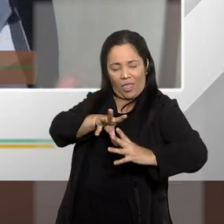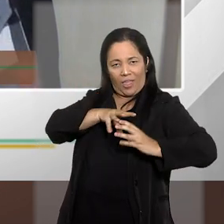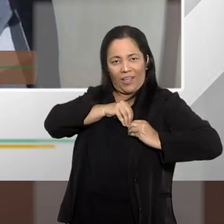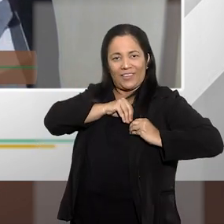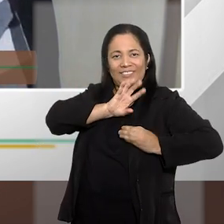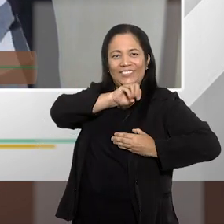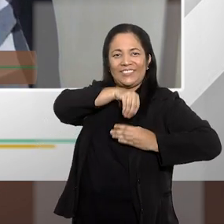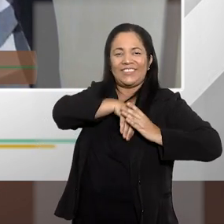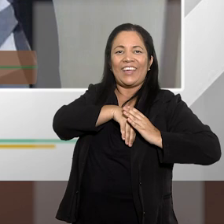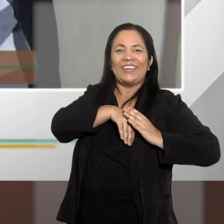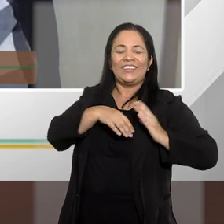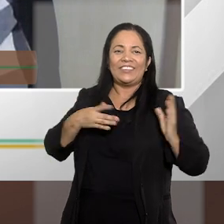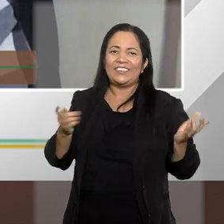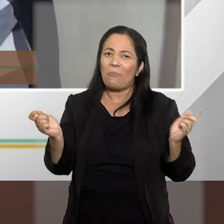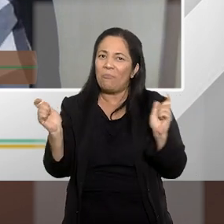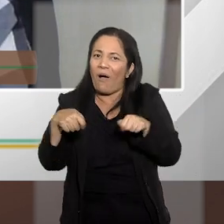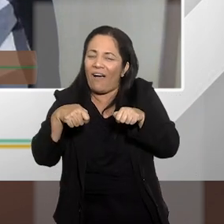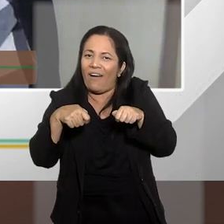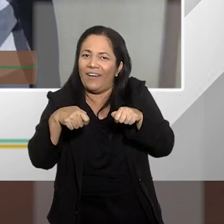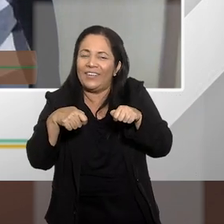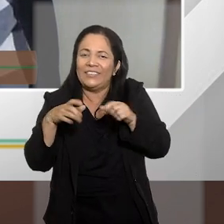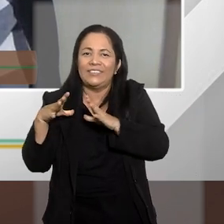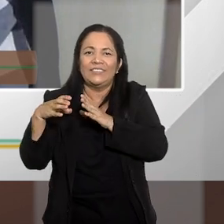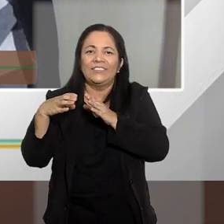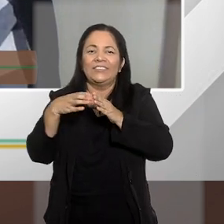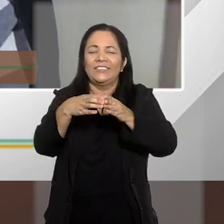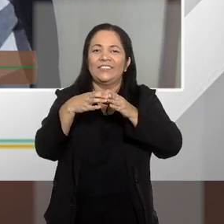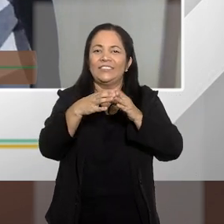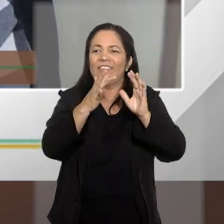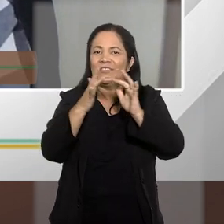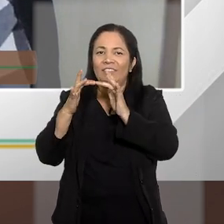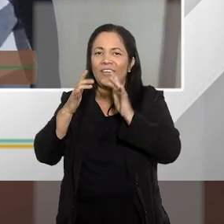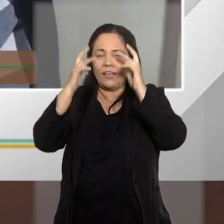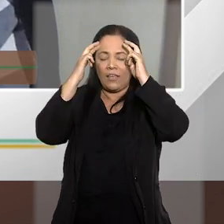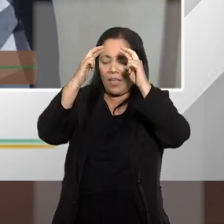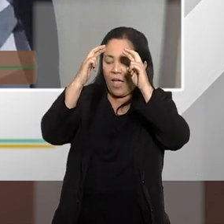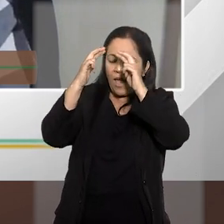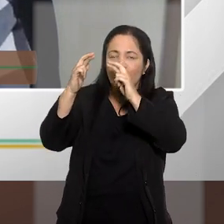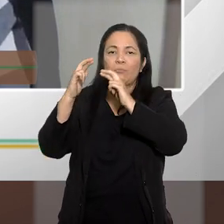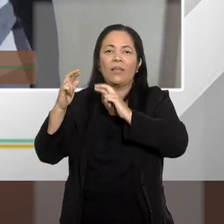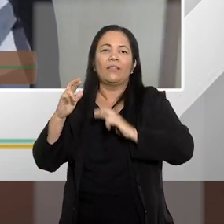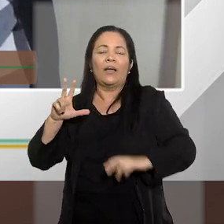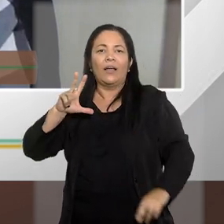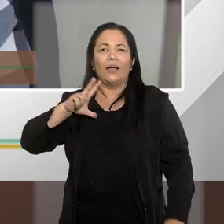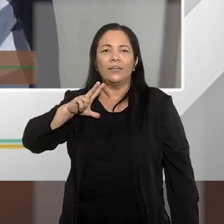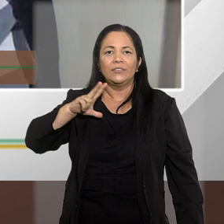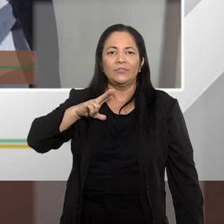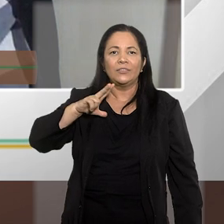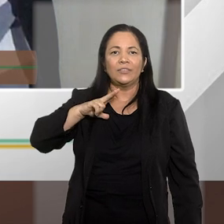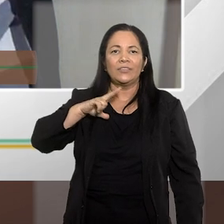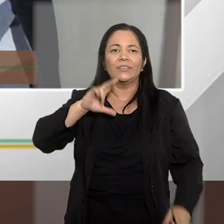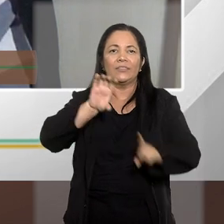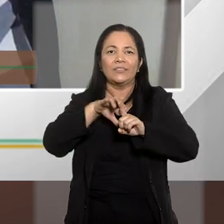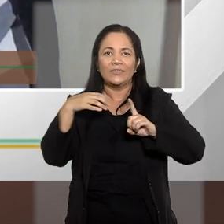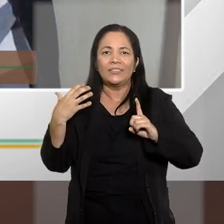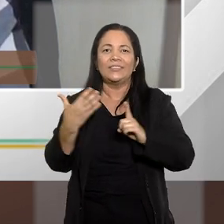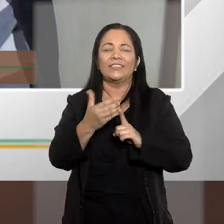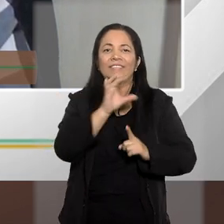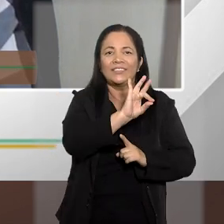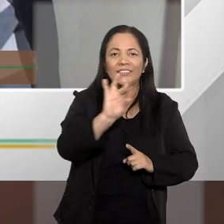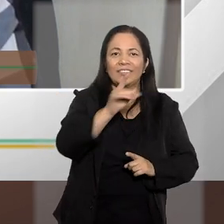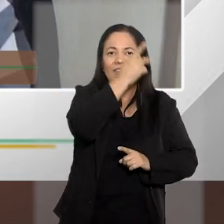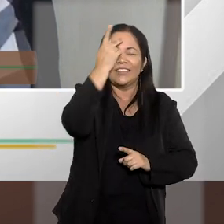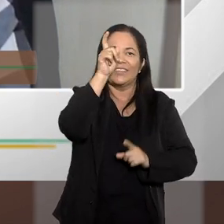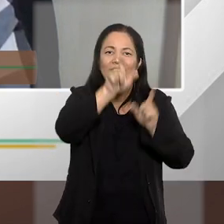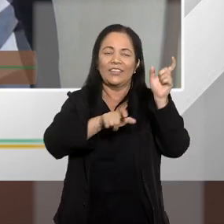abarcar todas as demais expressões, manifestações, individualidade, coletividade da sua expressão, do seu